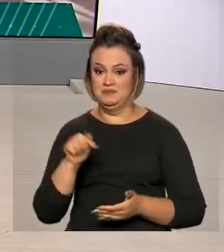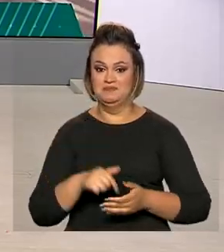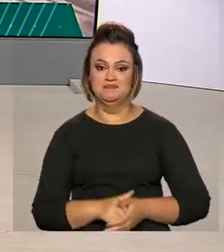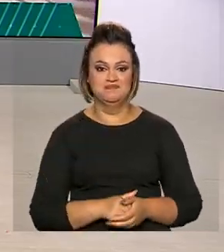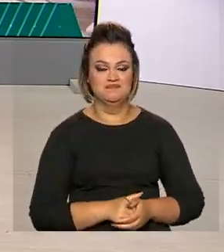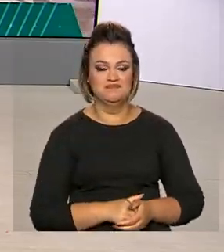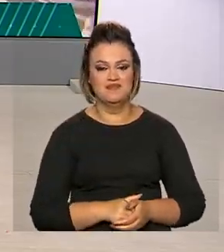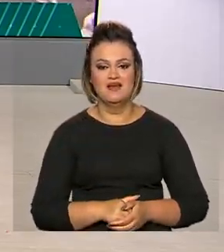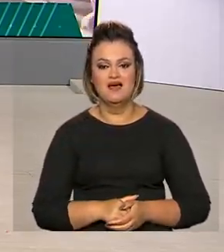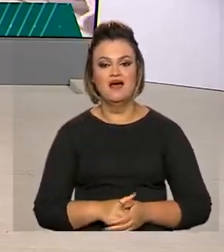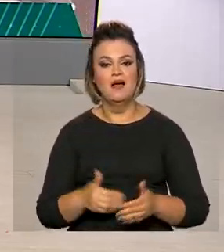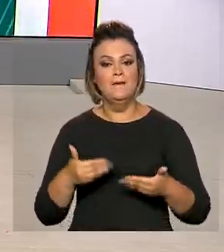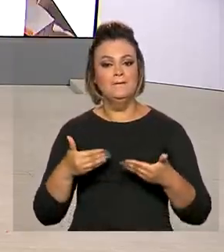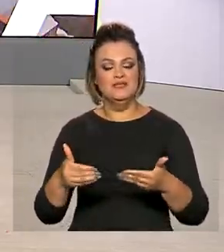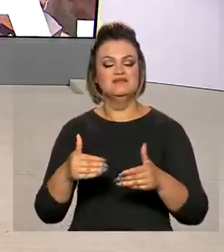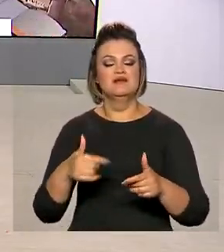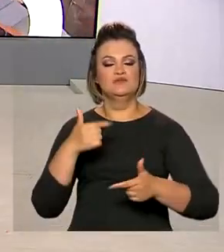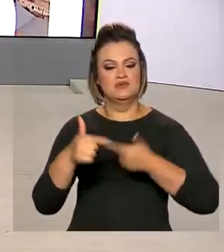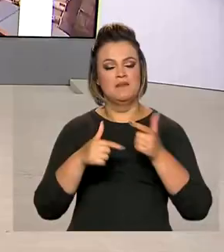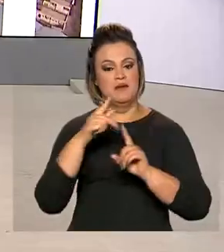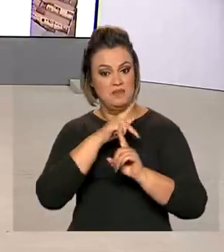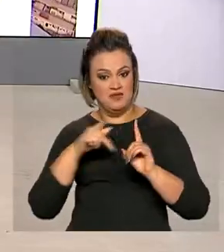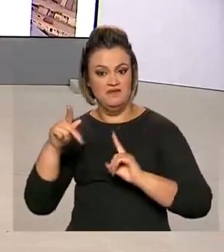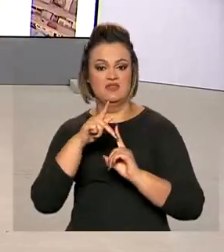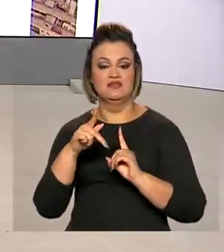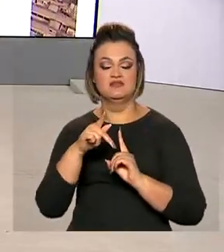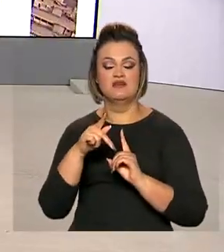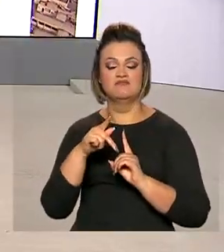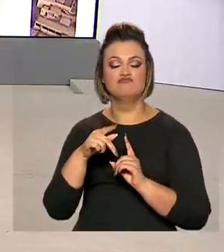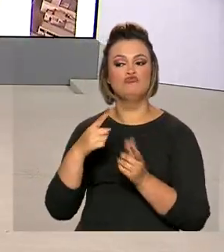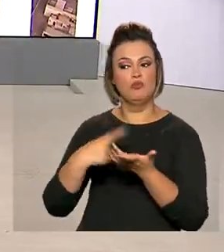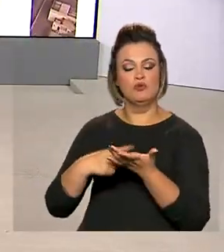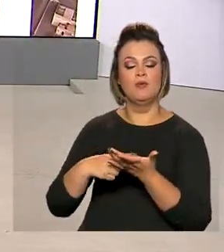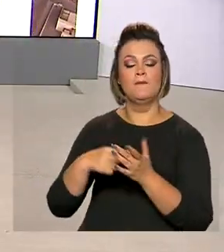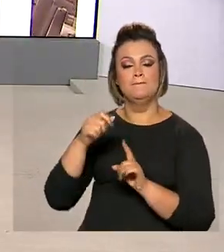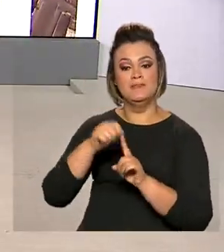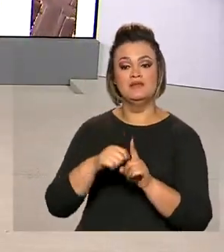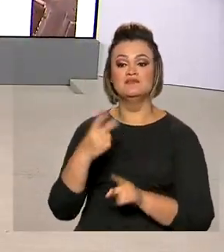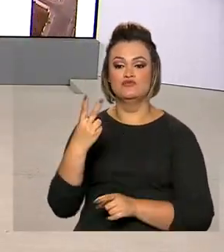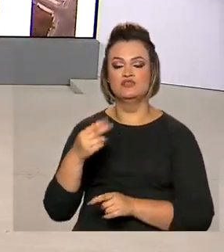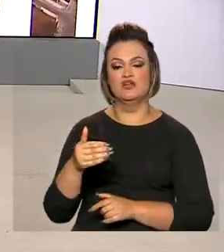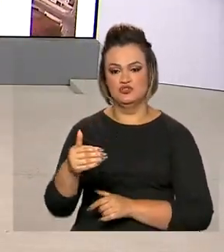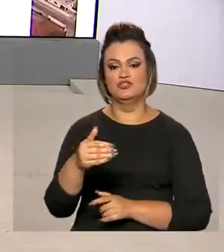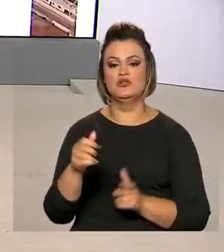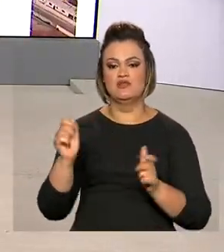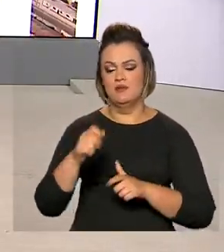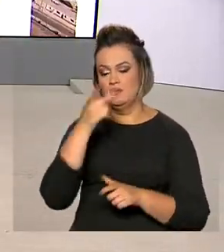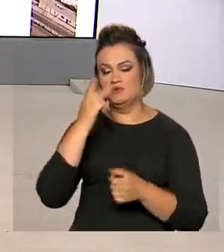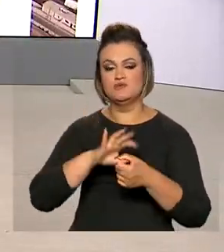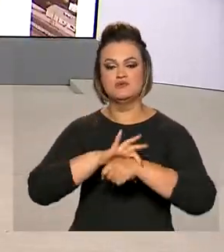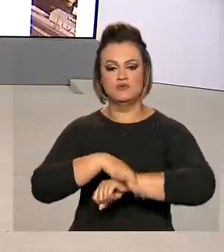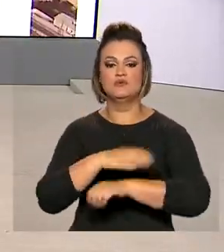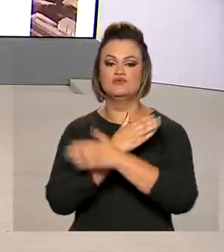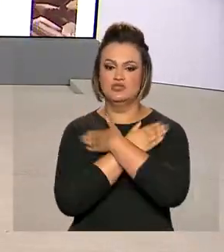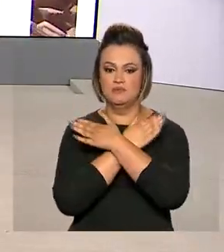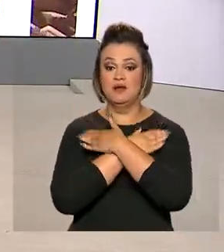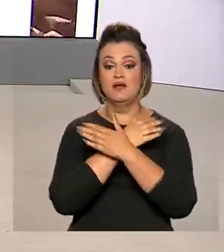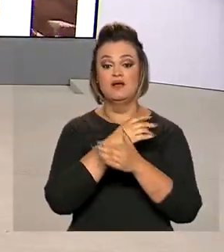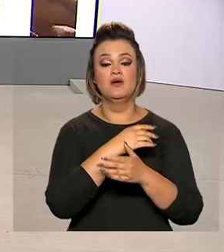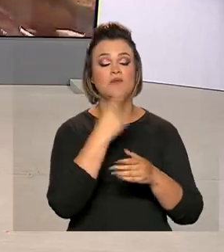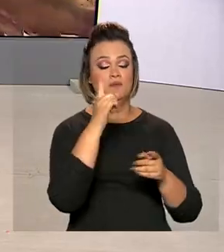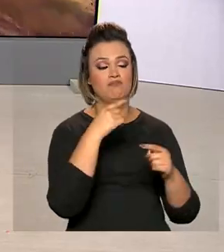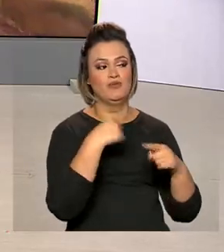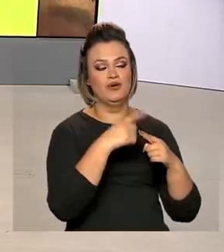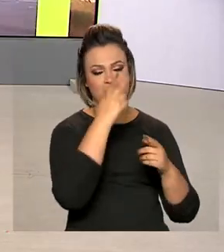O Ministério do Trabalho e Previdência prorrogou por mais dois meses a concessão do seguro-desemprego aos trabalhadores